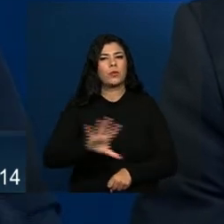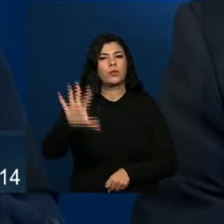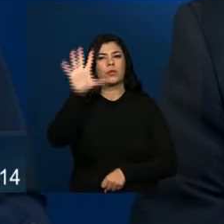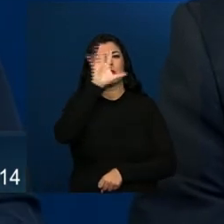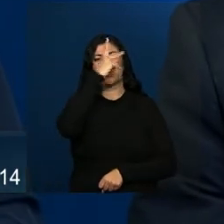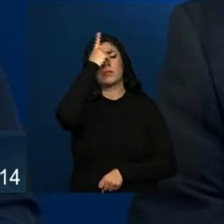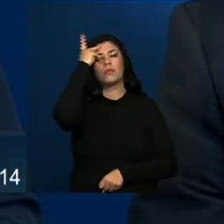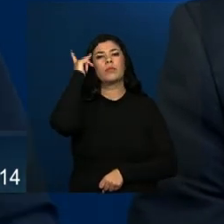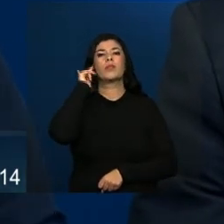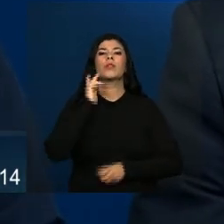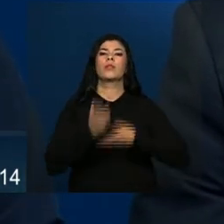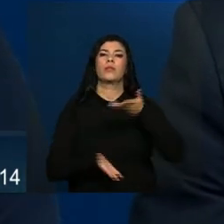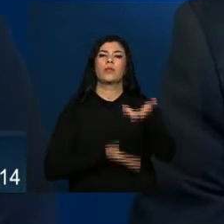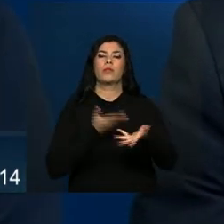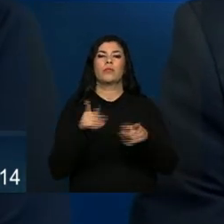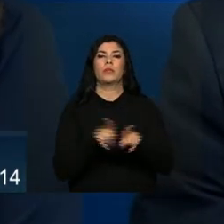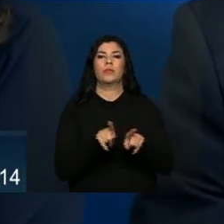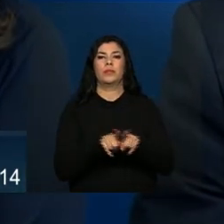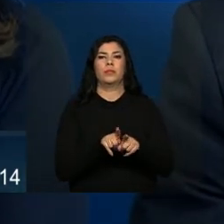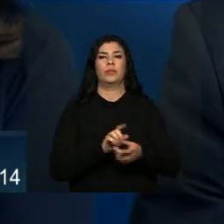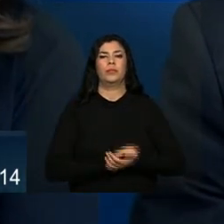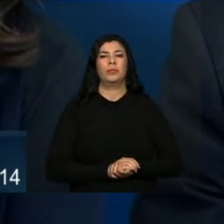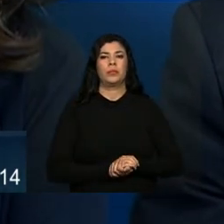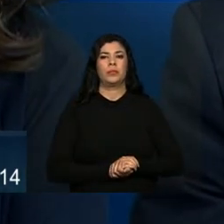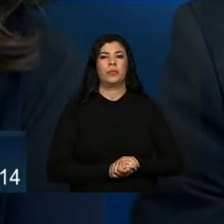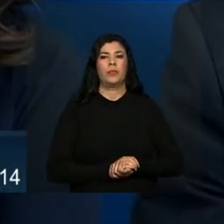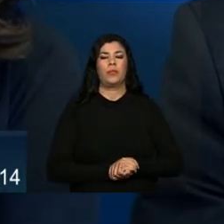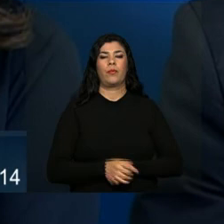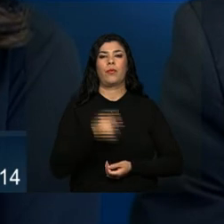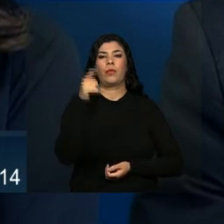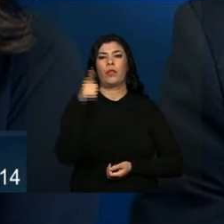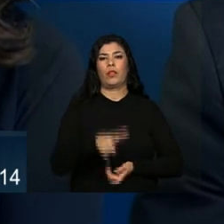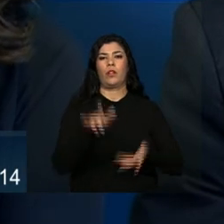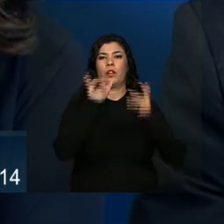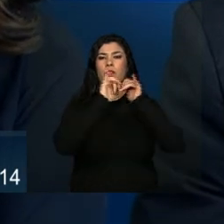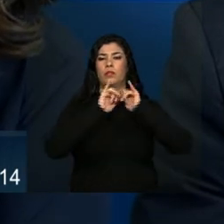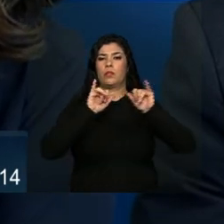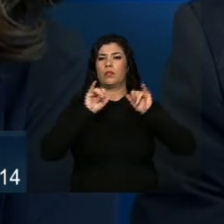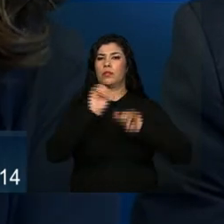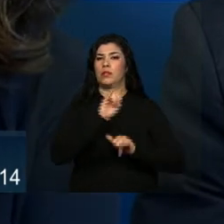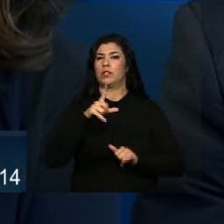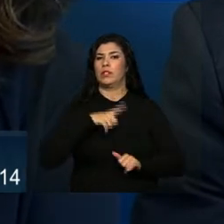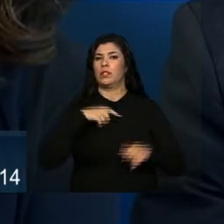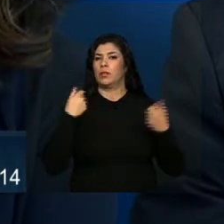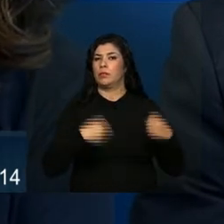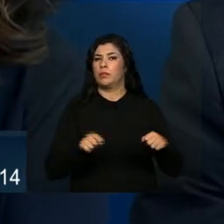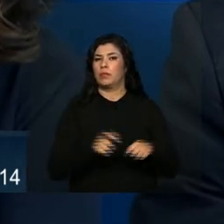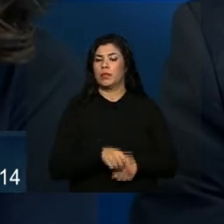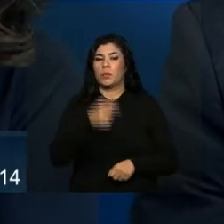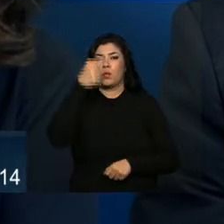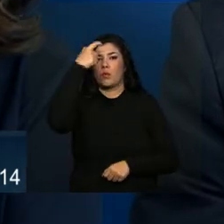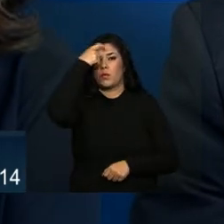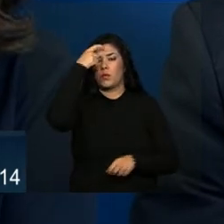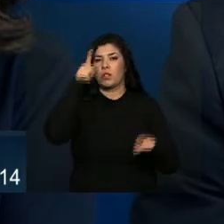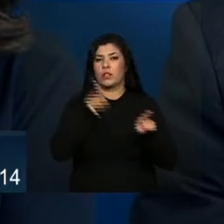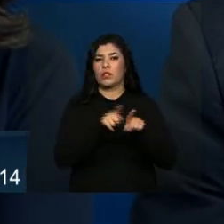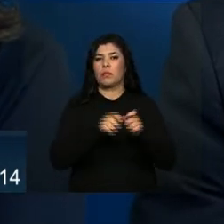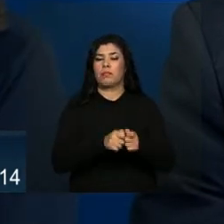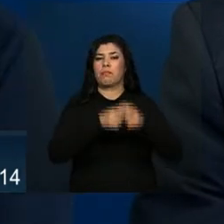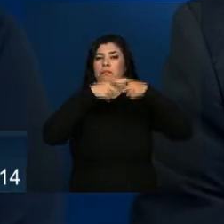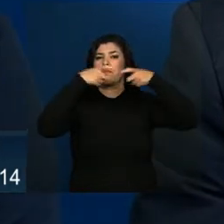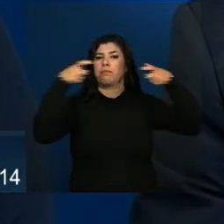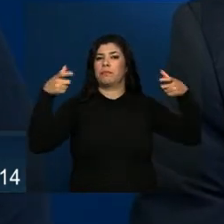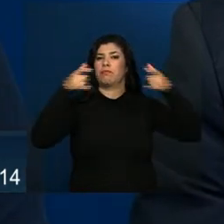do Consumidor estarão envolvidos e de outro lado se a gente tem que concientizar consumidores e ampliar as